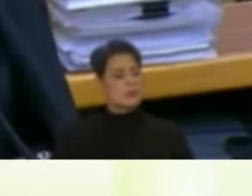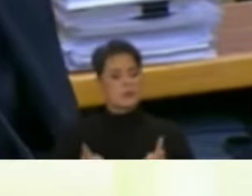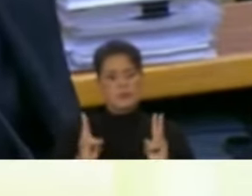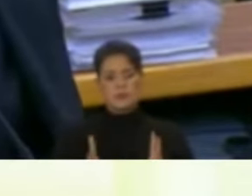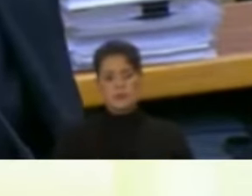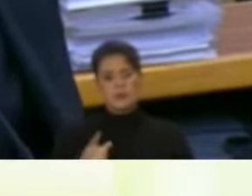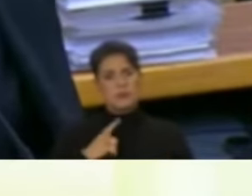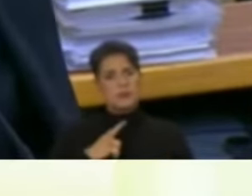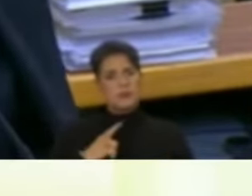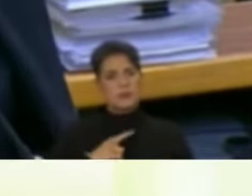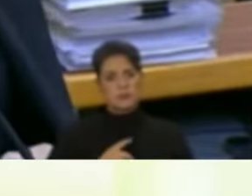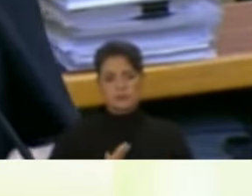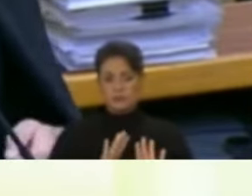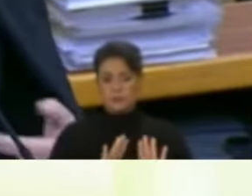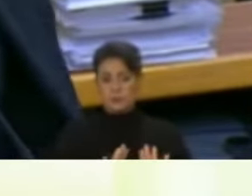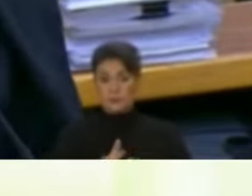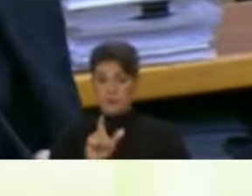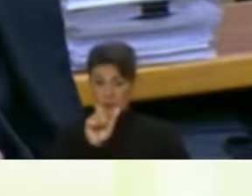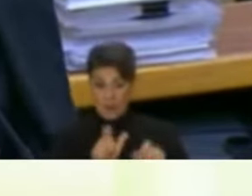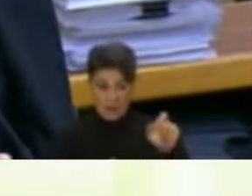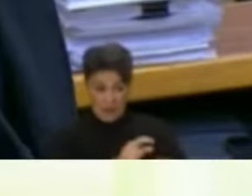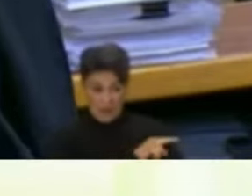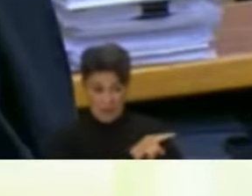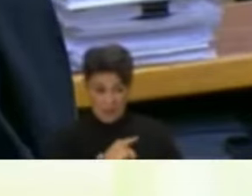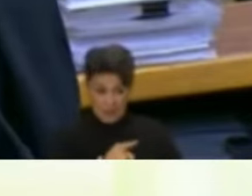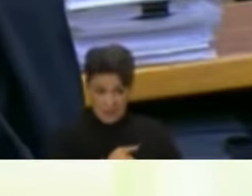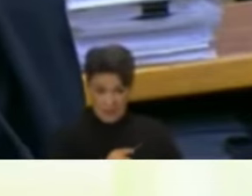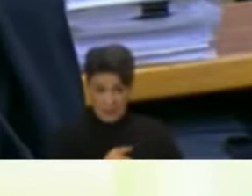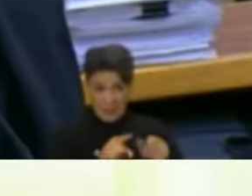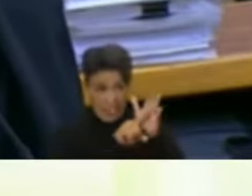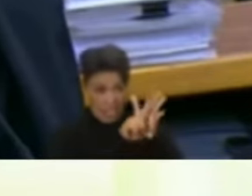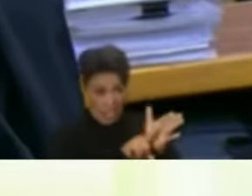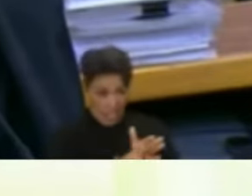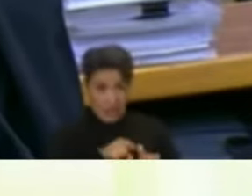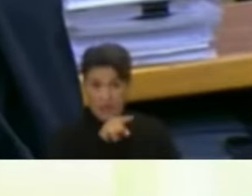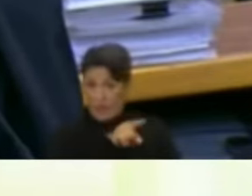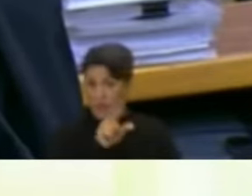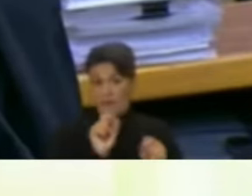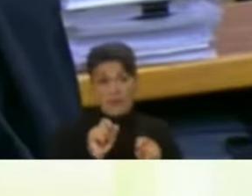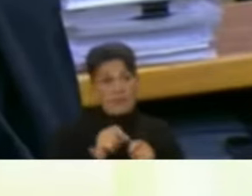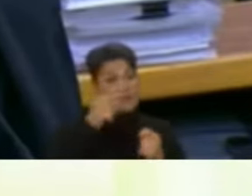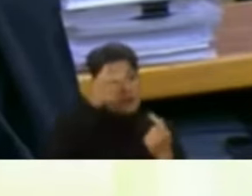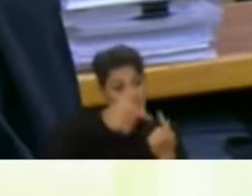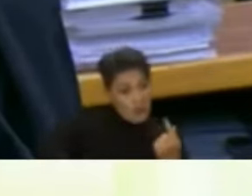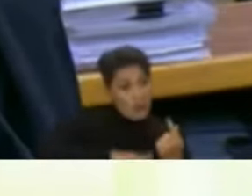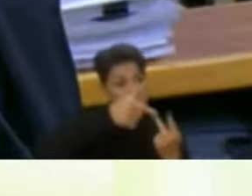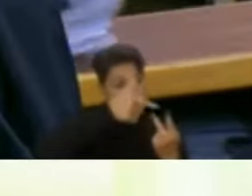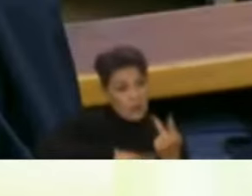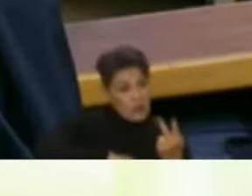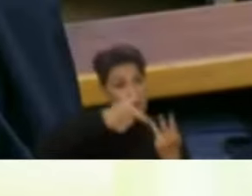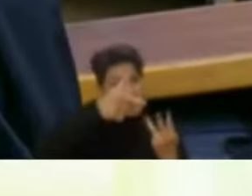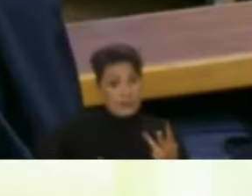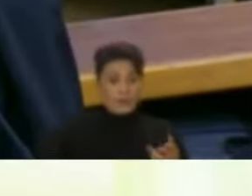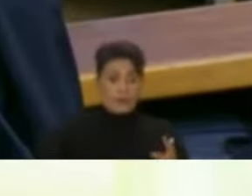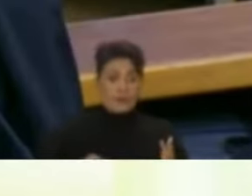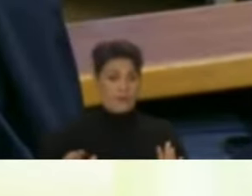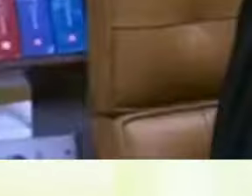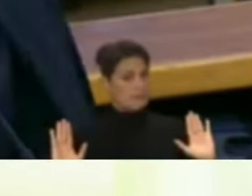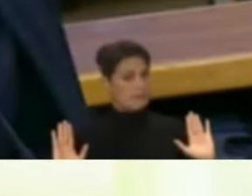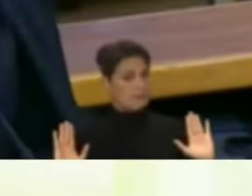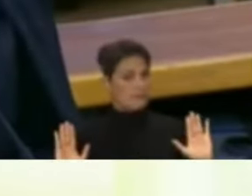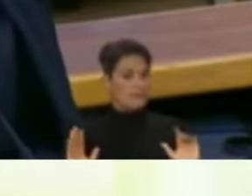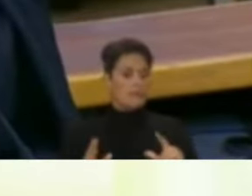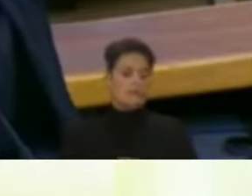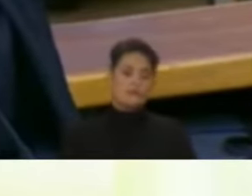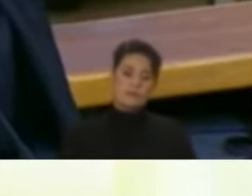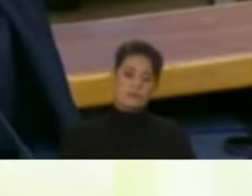diligências, mas a expectativa é que uma eventual denúncia seja apresentada a partir de novembro. O inquérito pode implicar Bolsonaro em atos do